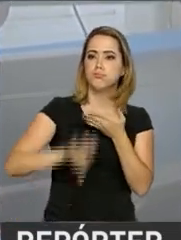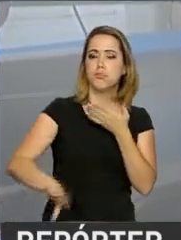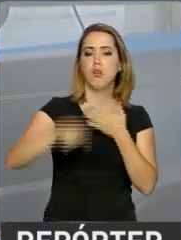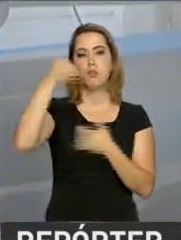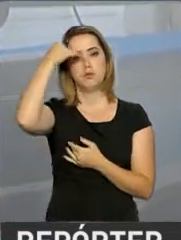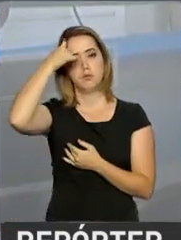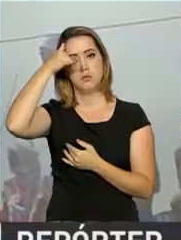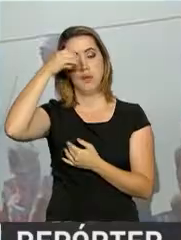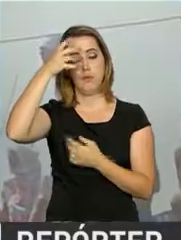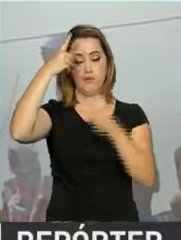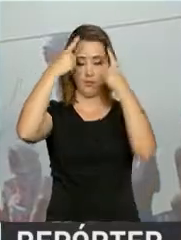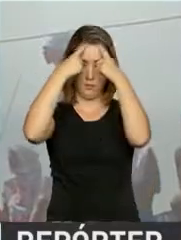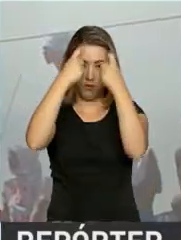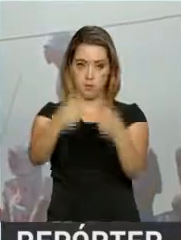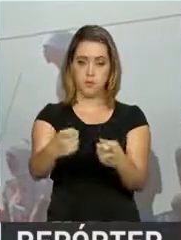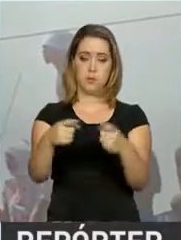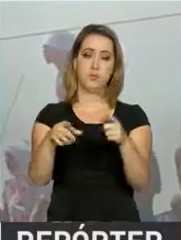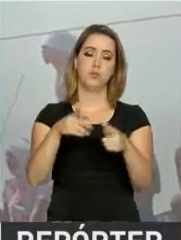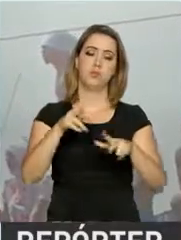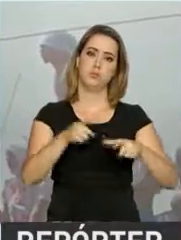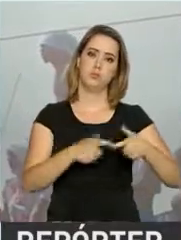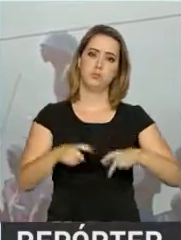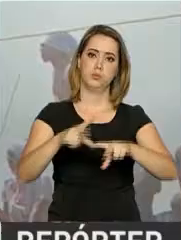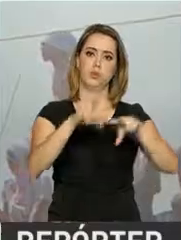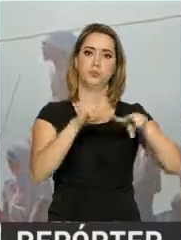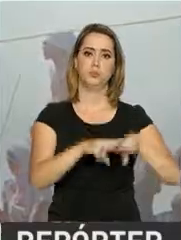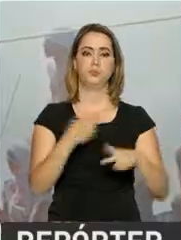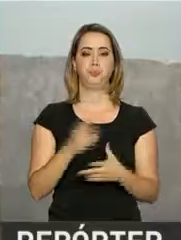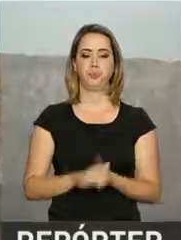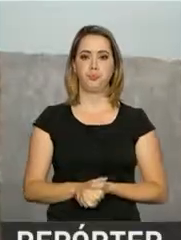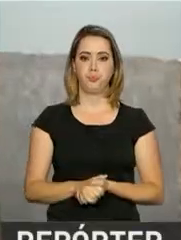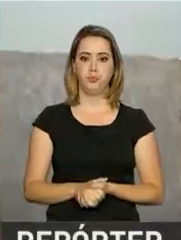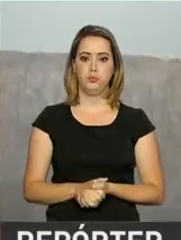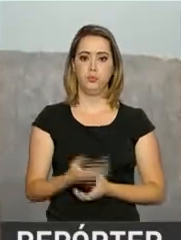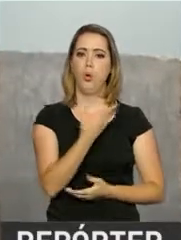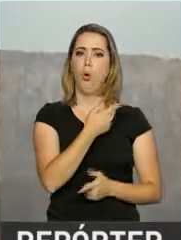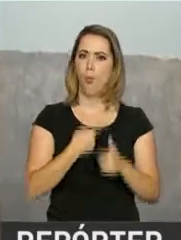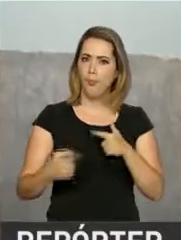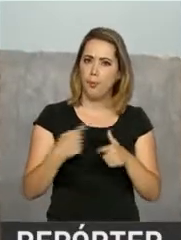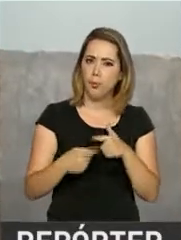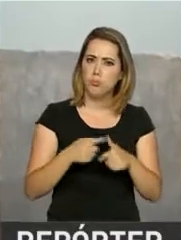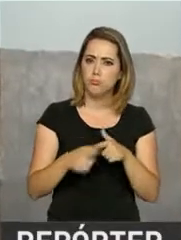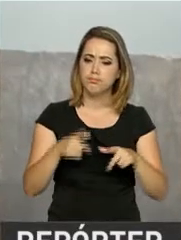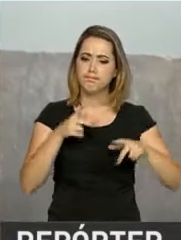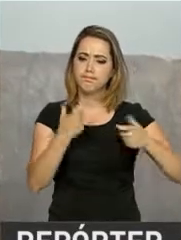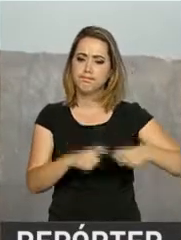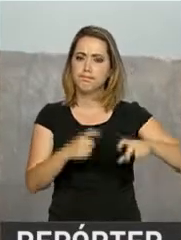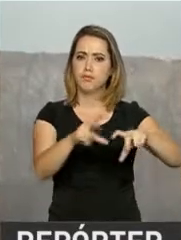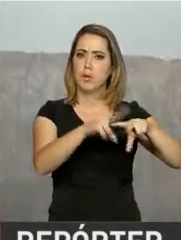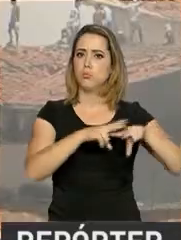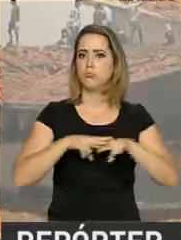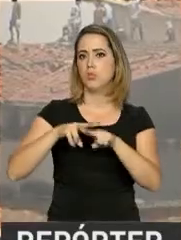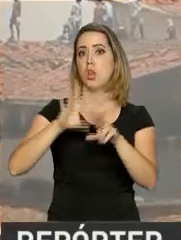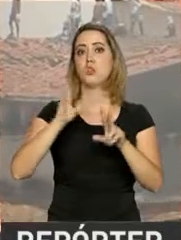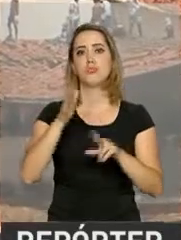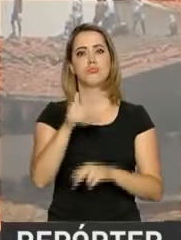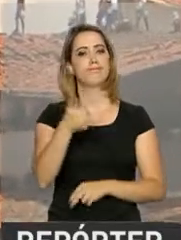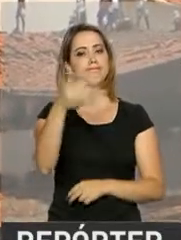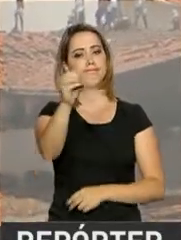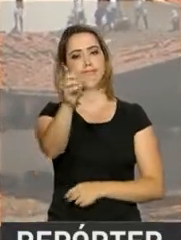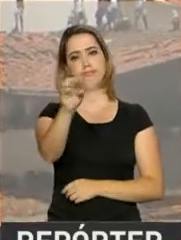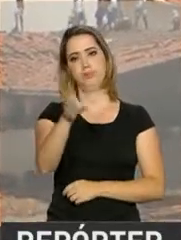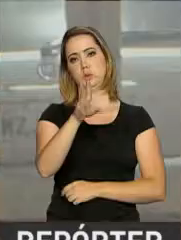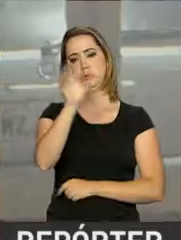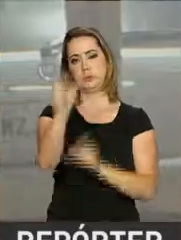presídios a crise no sistema prisional já levou à morte de mais de 100 presos no começo deste ano em rebeliões